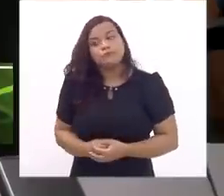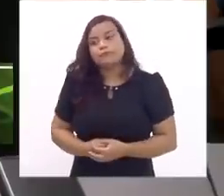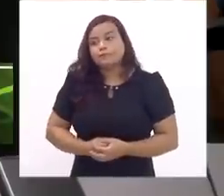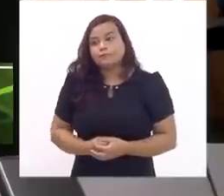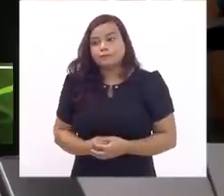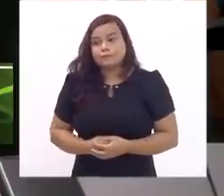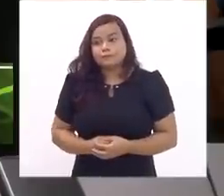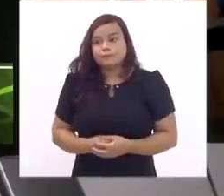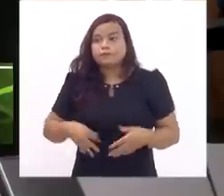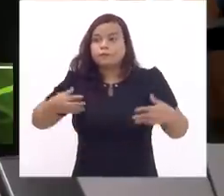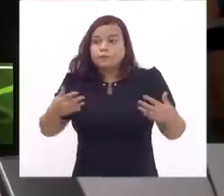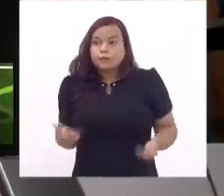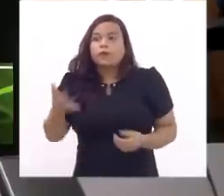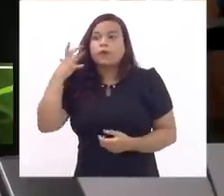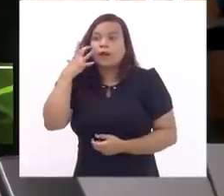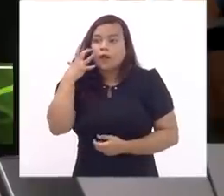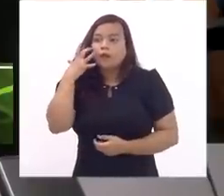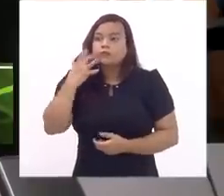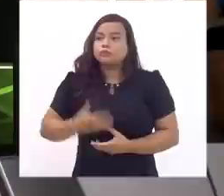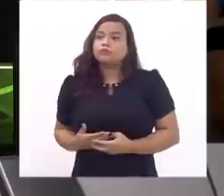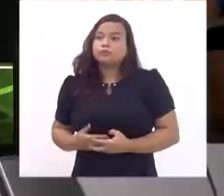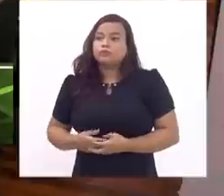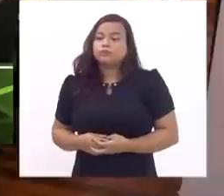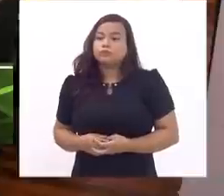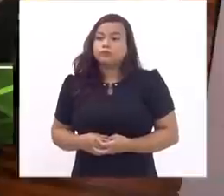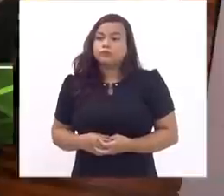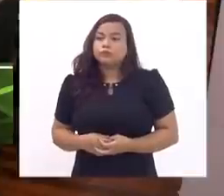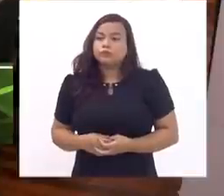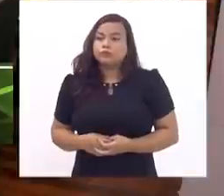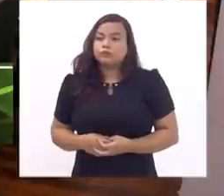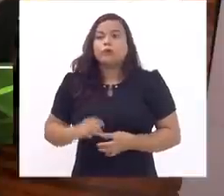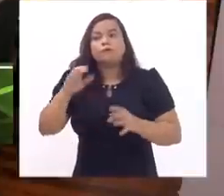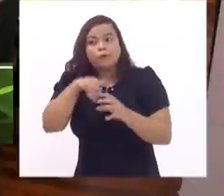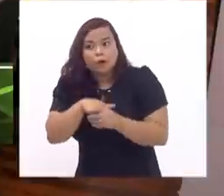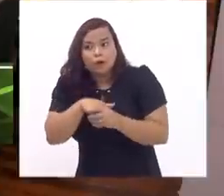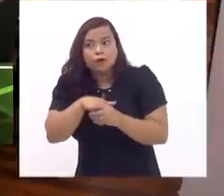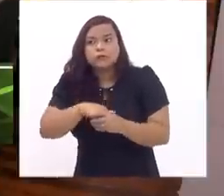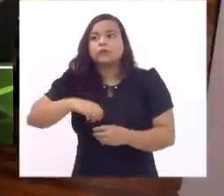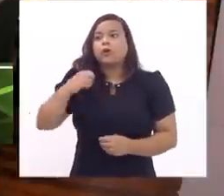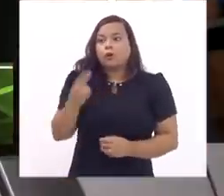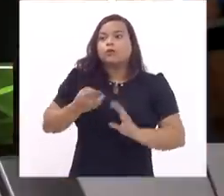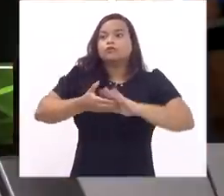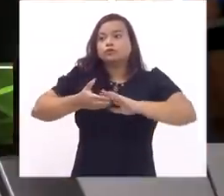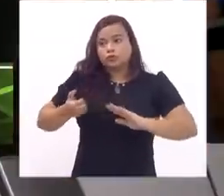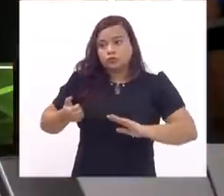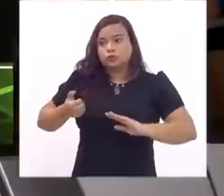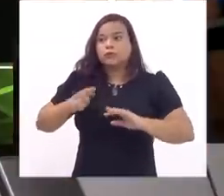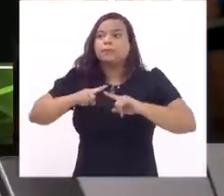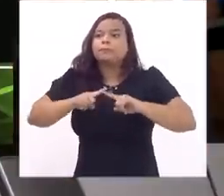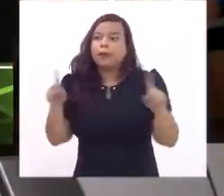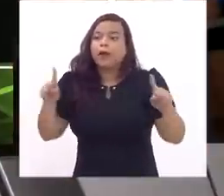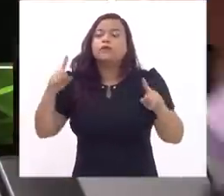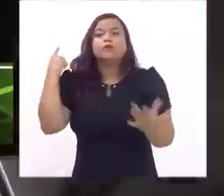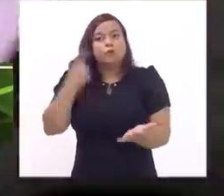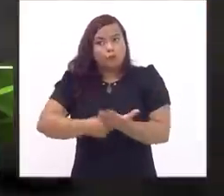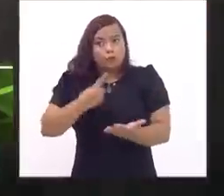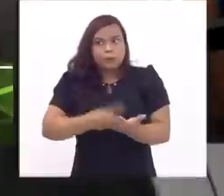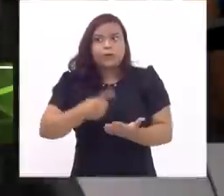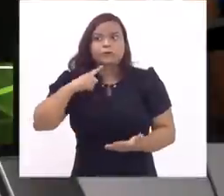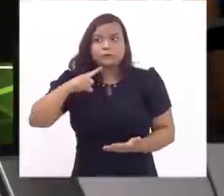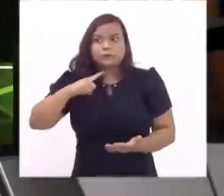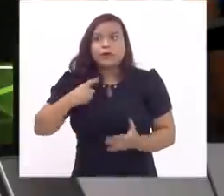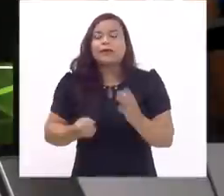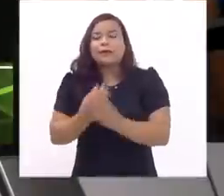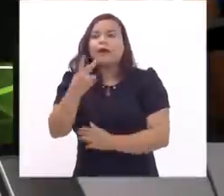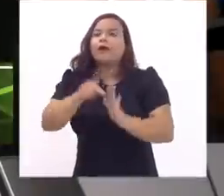eu acho que ou se vota ou se retira, mas com compromisso de se construir